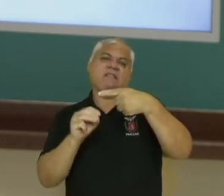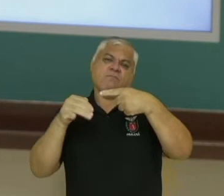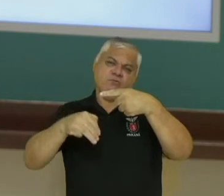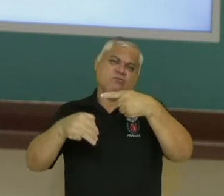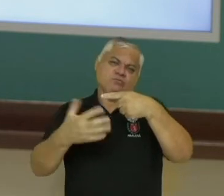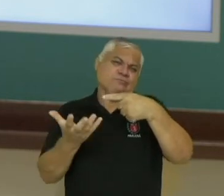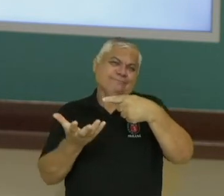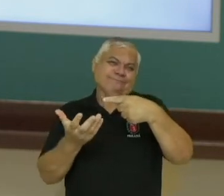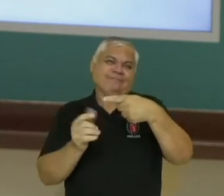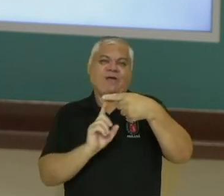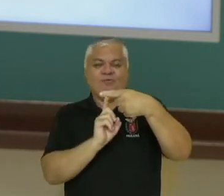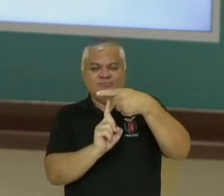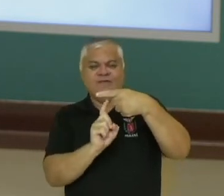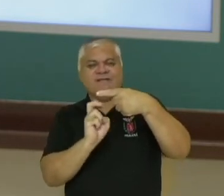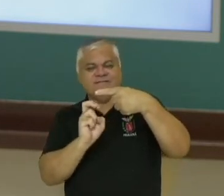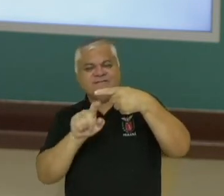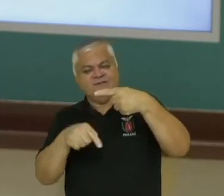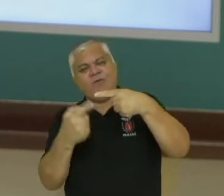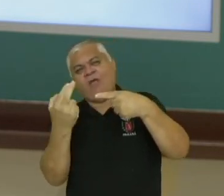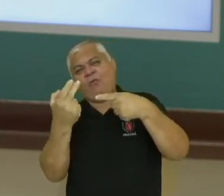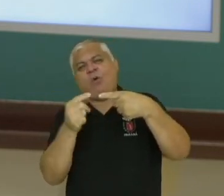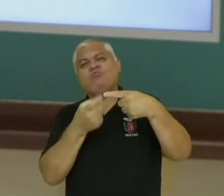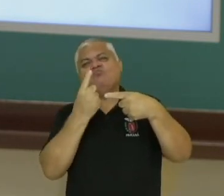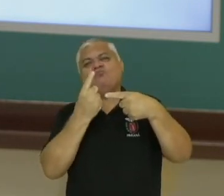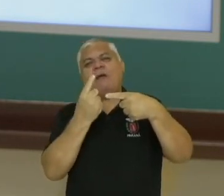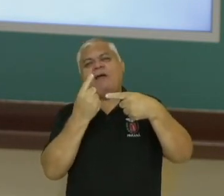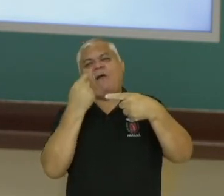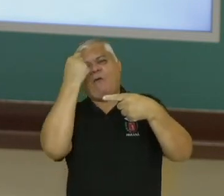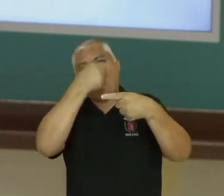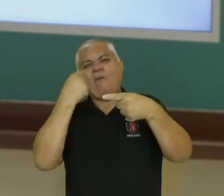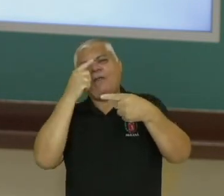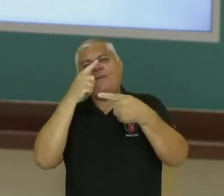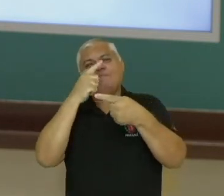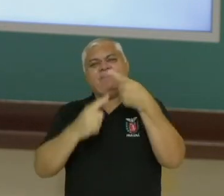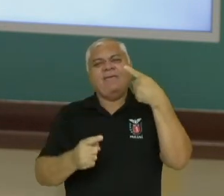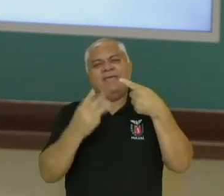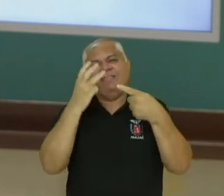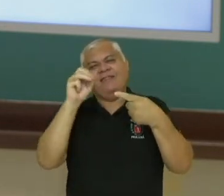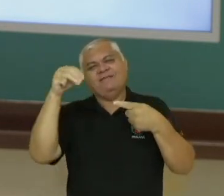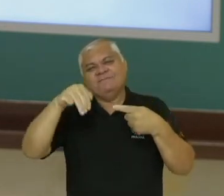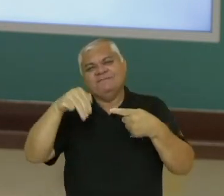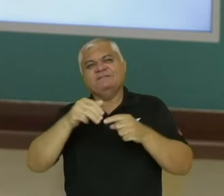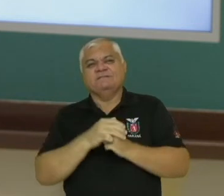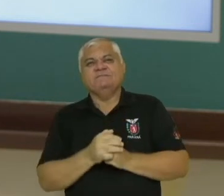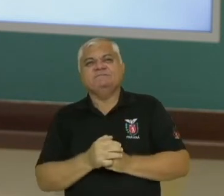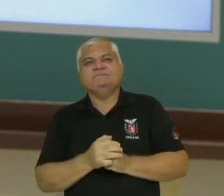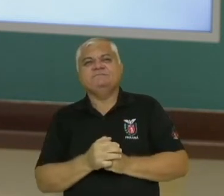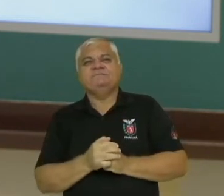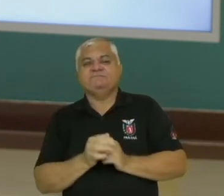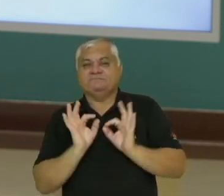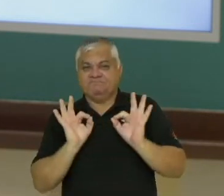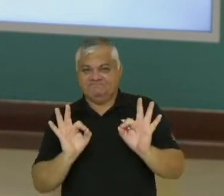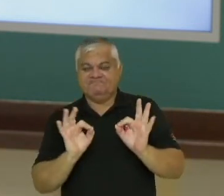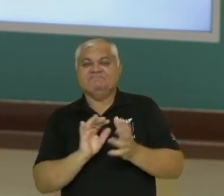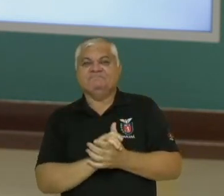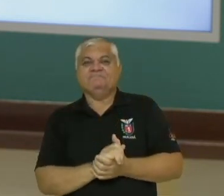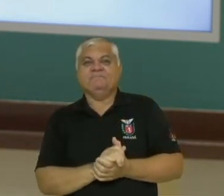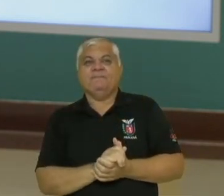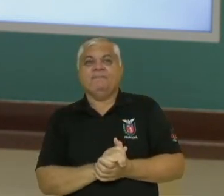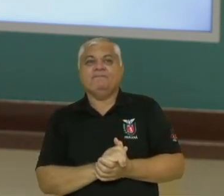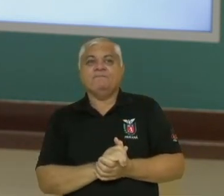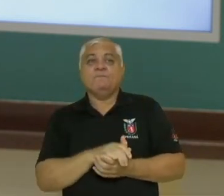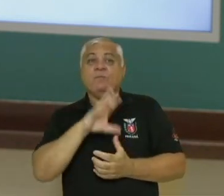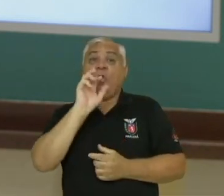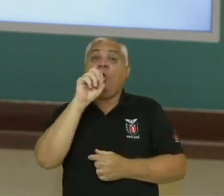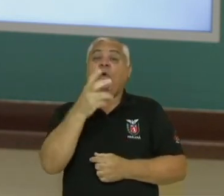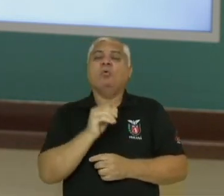1h30. Aí aquele 30 minutos eu converti para hora, ficou 0,5. Ou seja, 1 mais 0,5, 1,5. Ou seja,